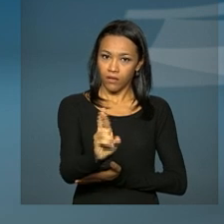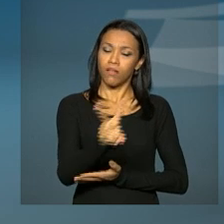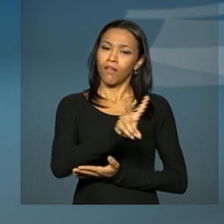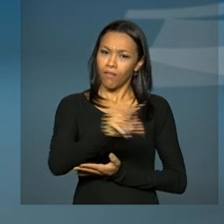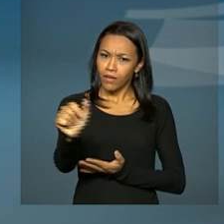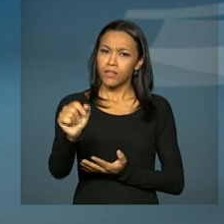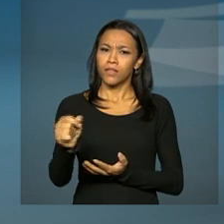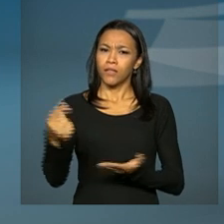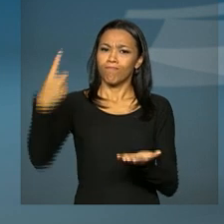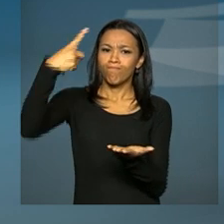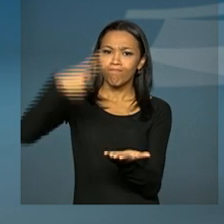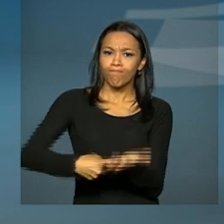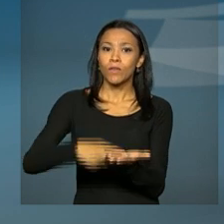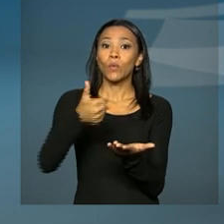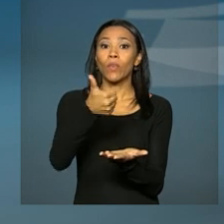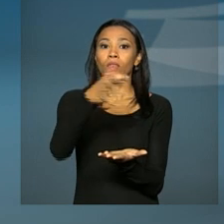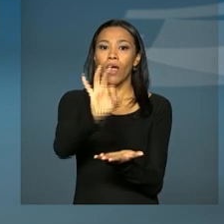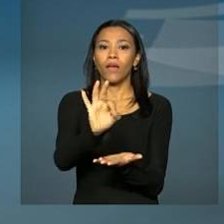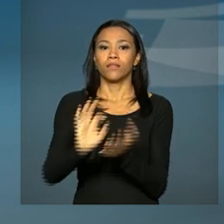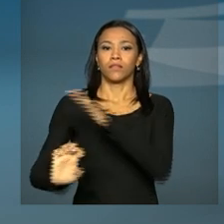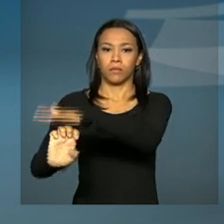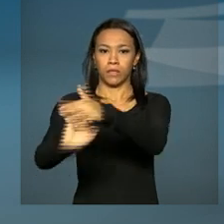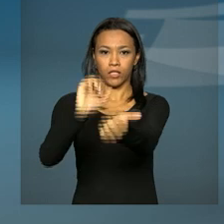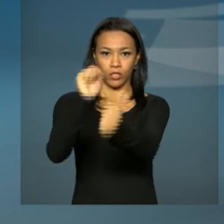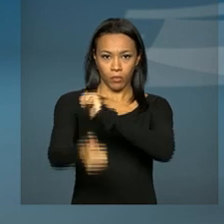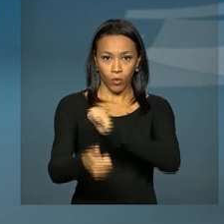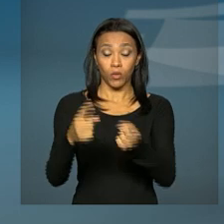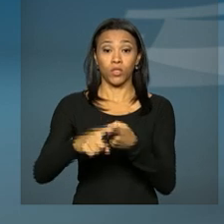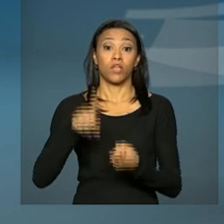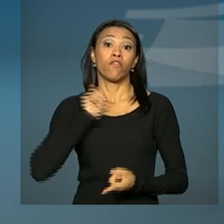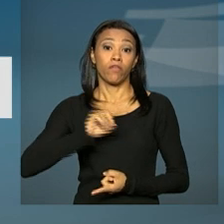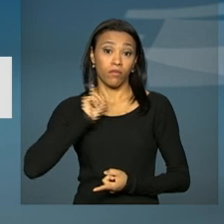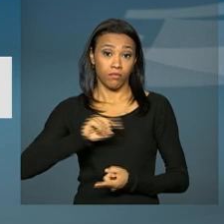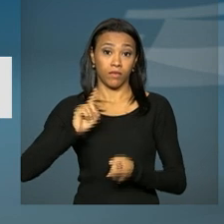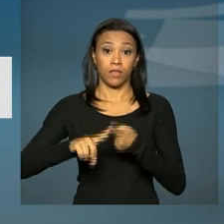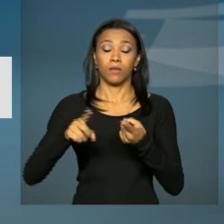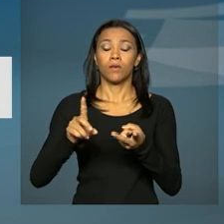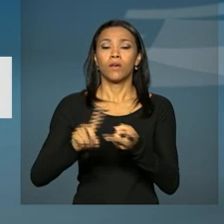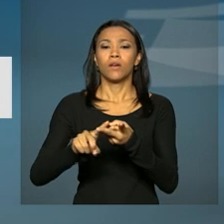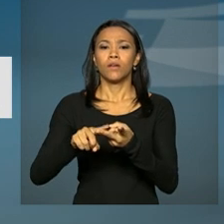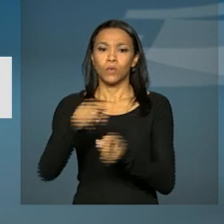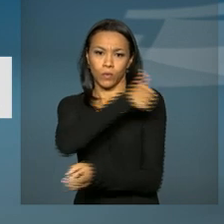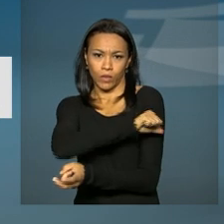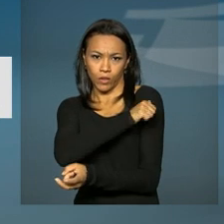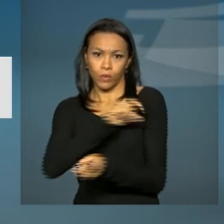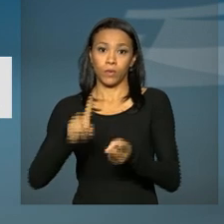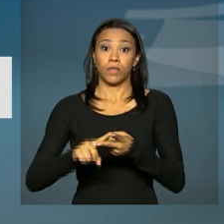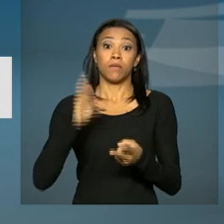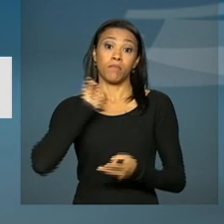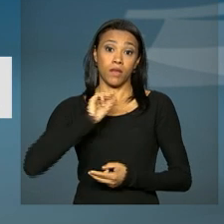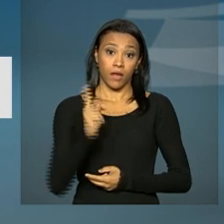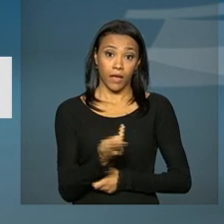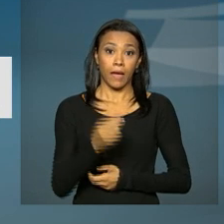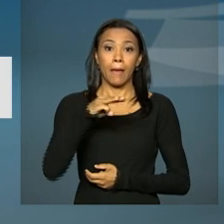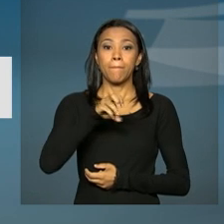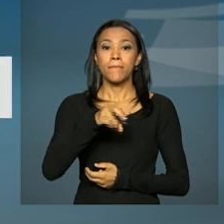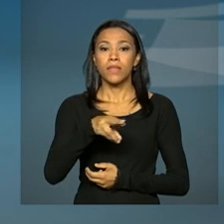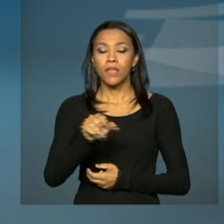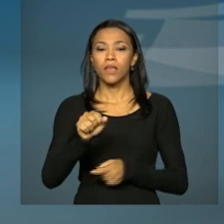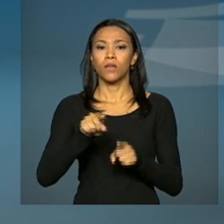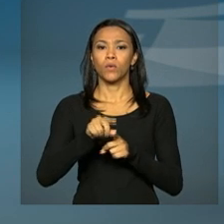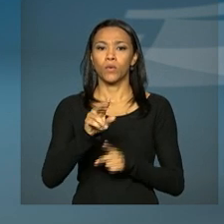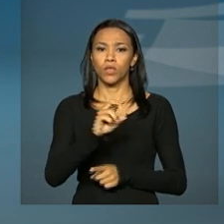ser firmados com 10 clubes. No Rio de Janeiro, com o Flamengo. Em Minas Gerais, com o Cruzeiro e com o Atlético